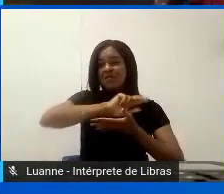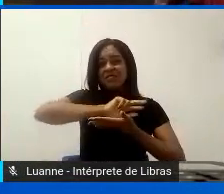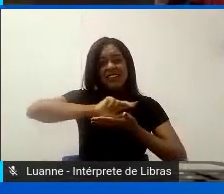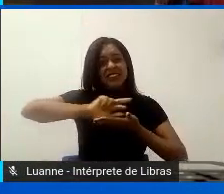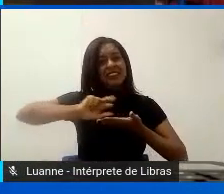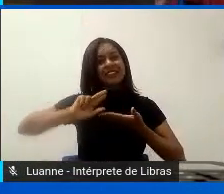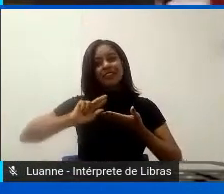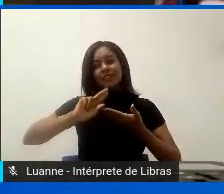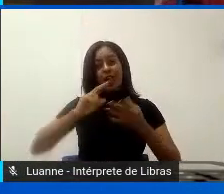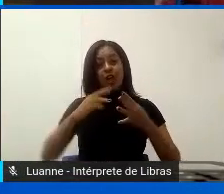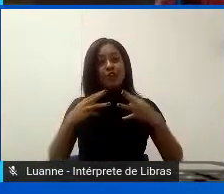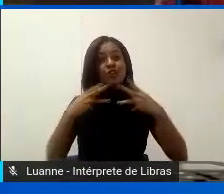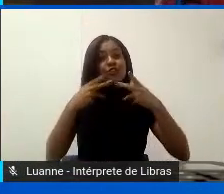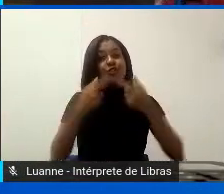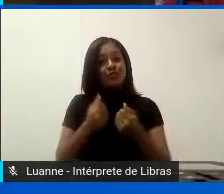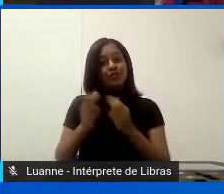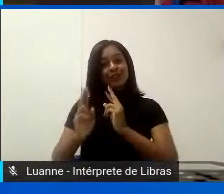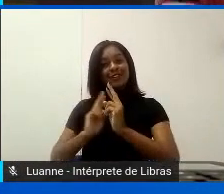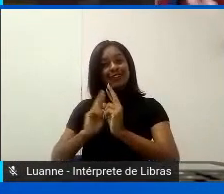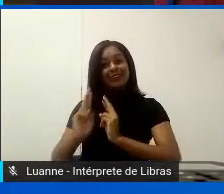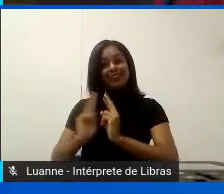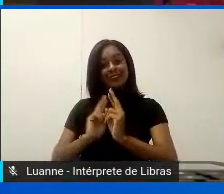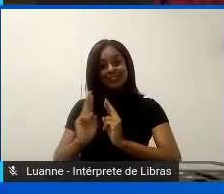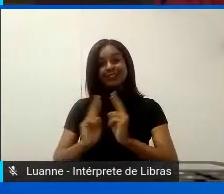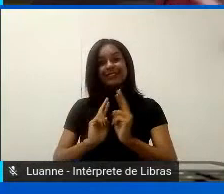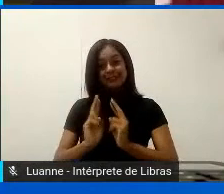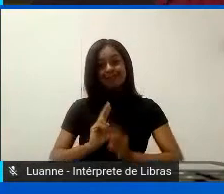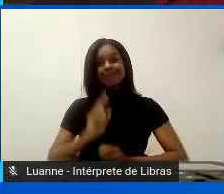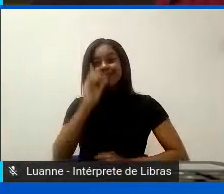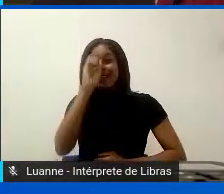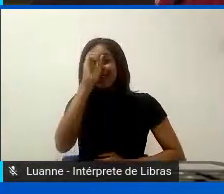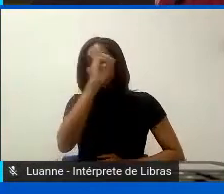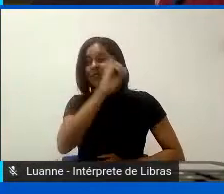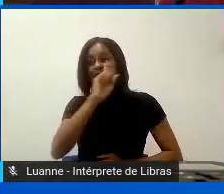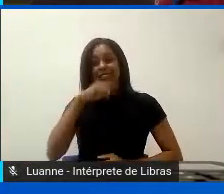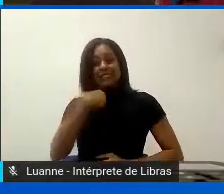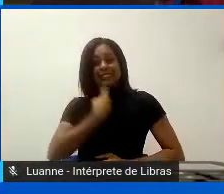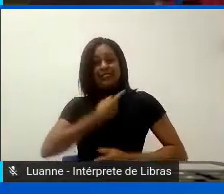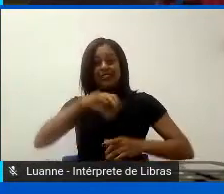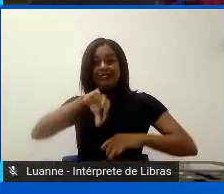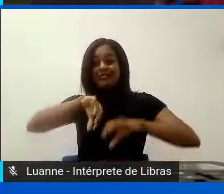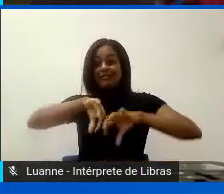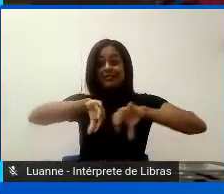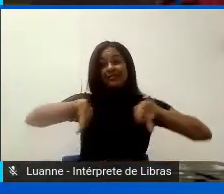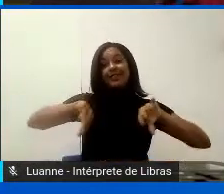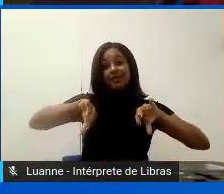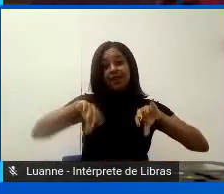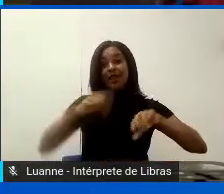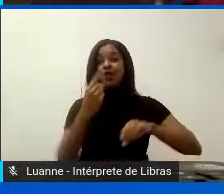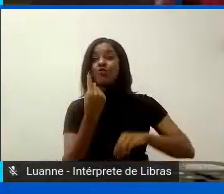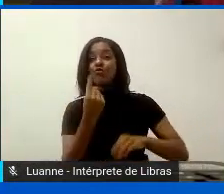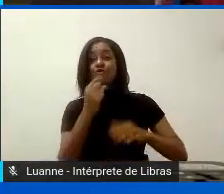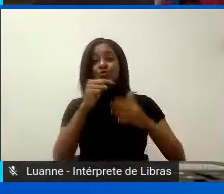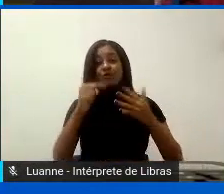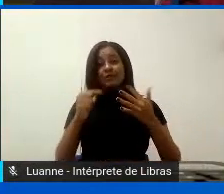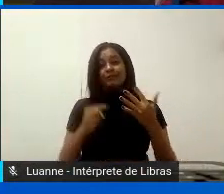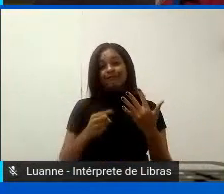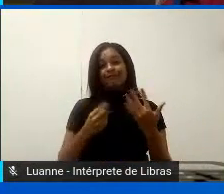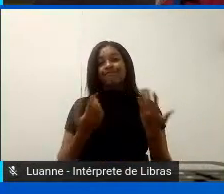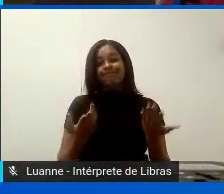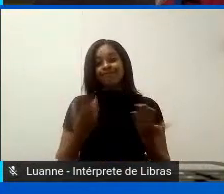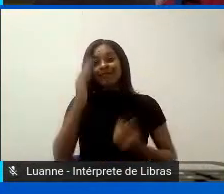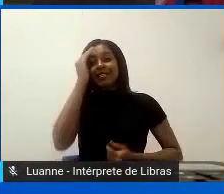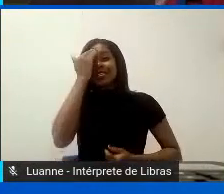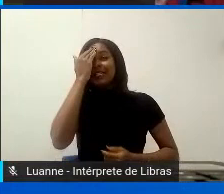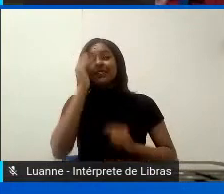né relacionado então é muito difícil a gente separar um desses elementos entendendo que